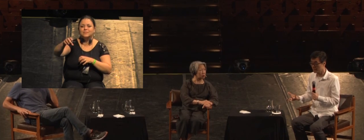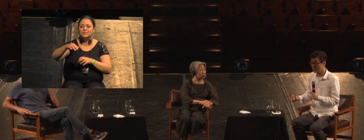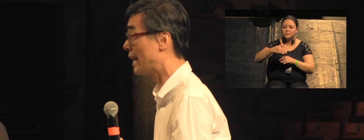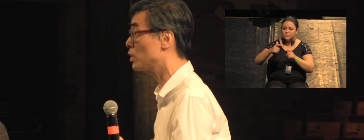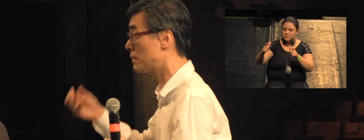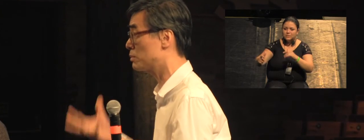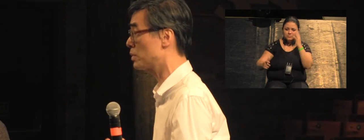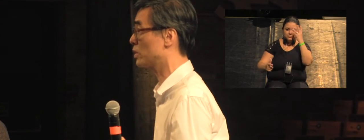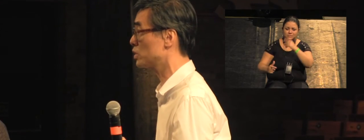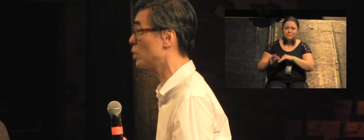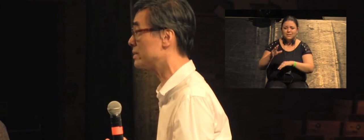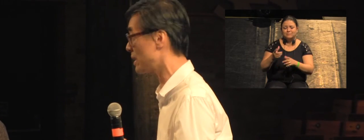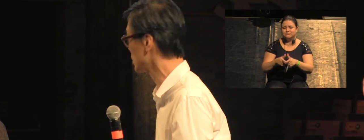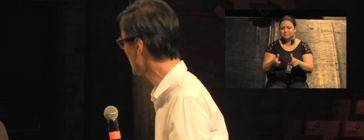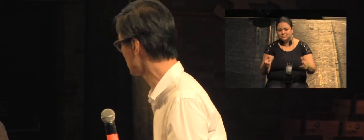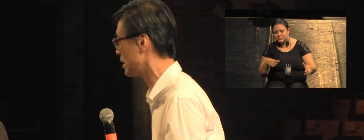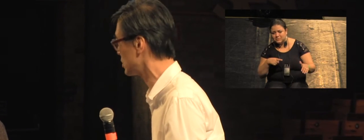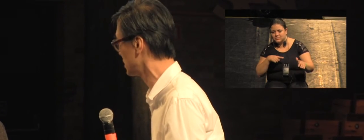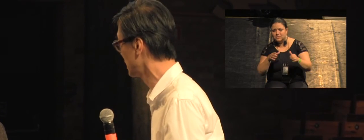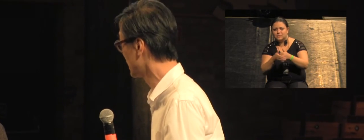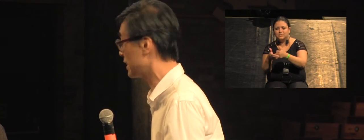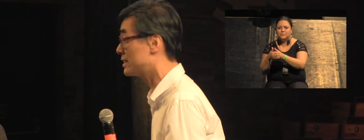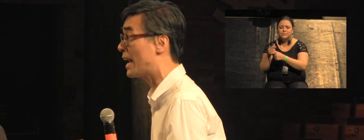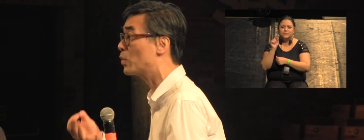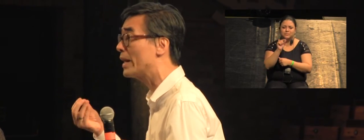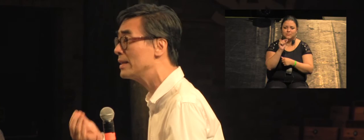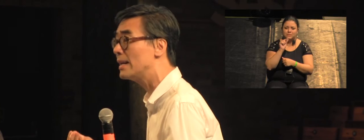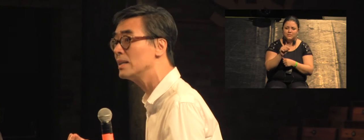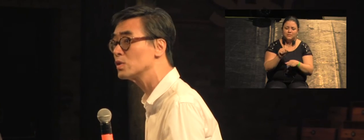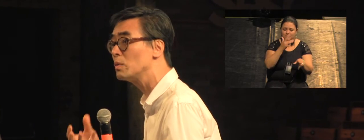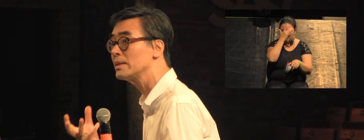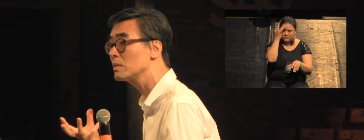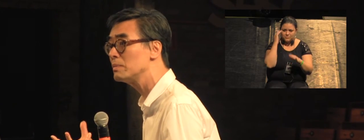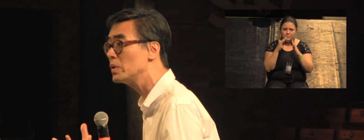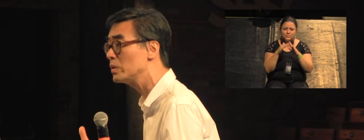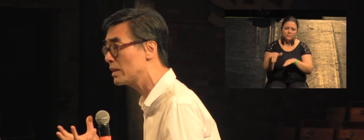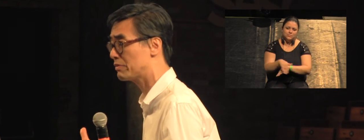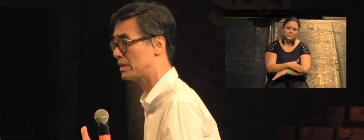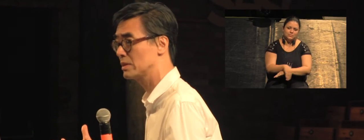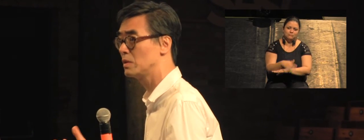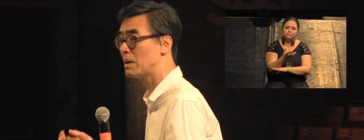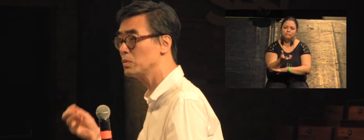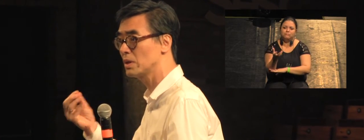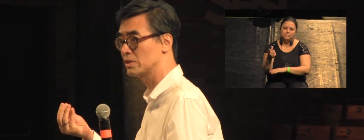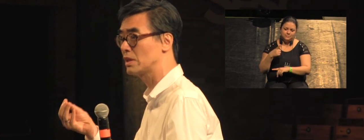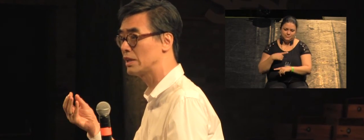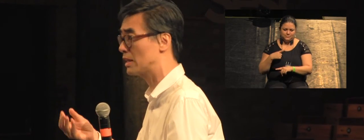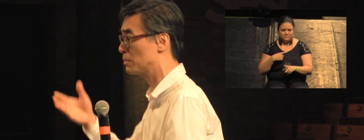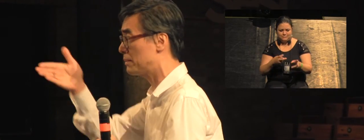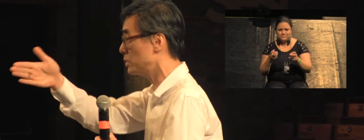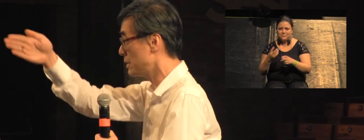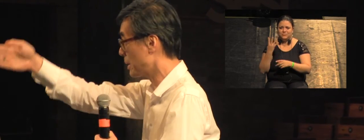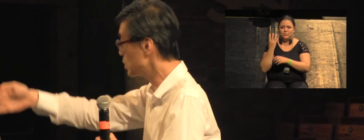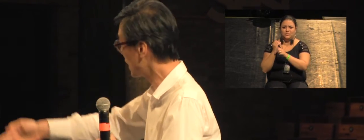urbano. E é tomado por morador de rua. É certo? Não é certo. A gente está há 40 anos cometendo o mesmo erro e ninguém faz uma mudança de